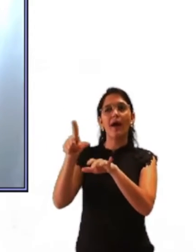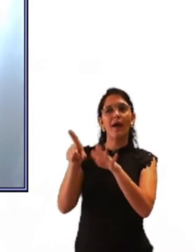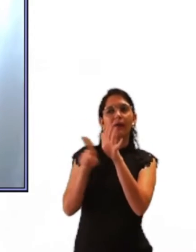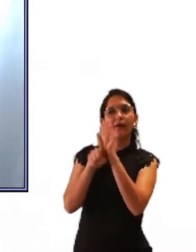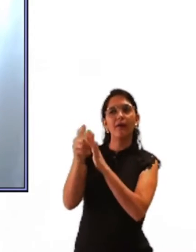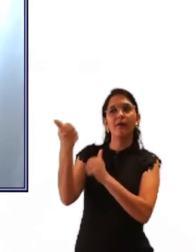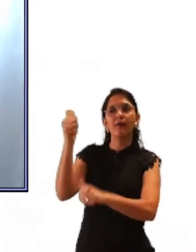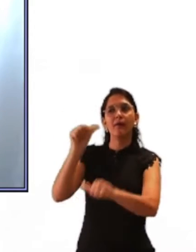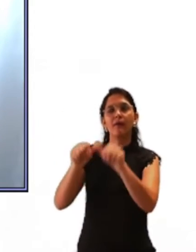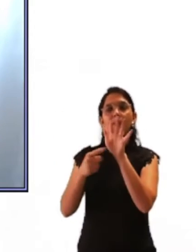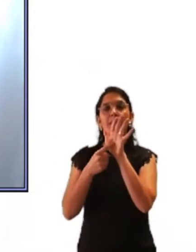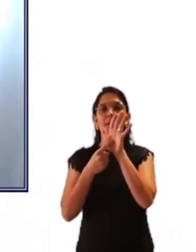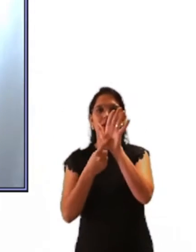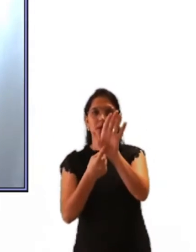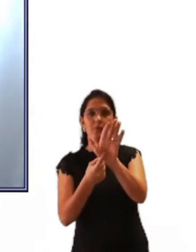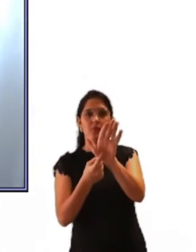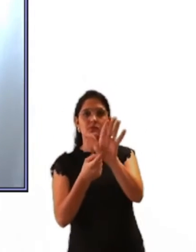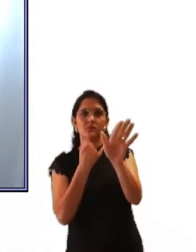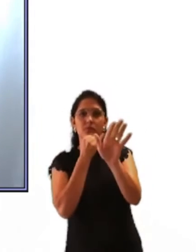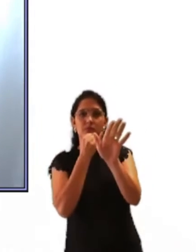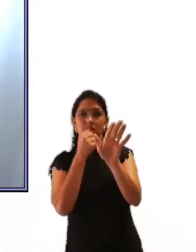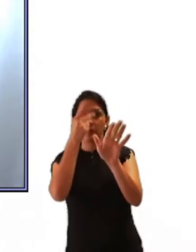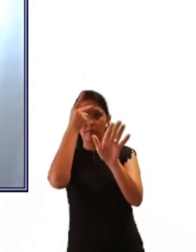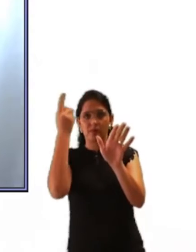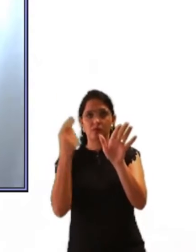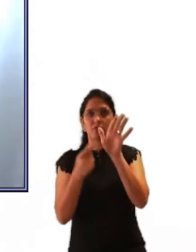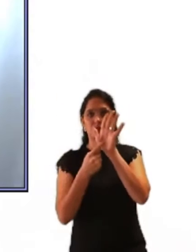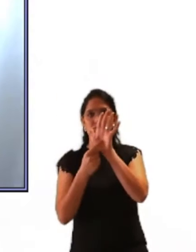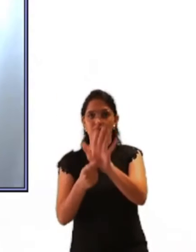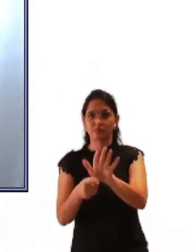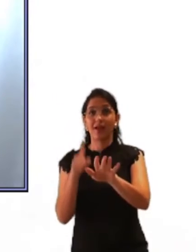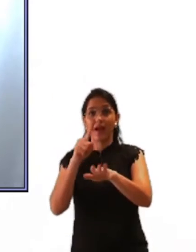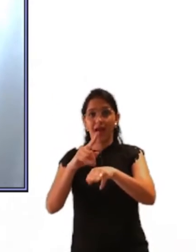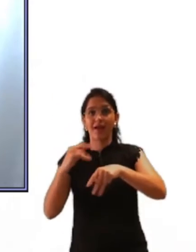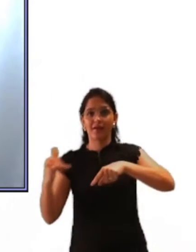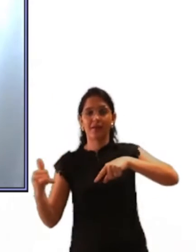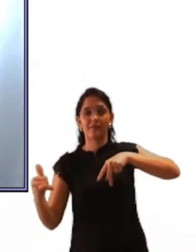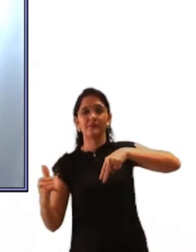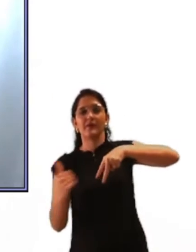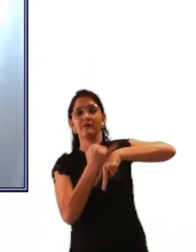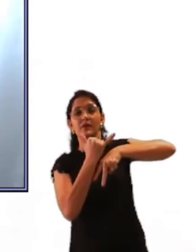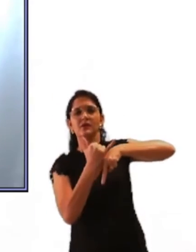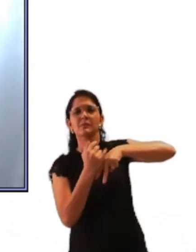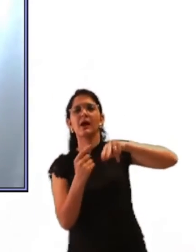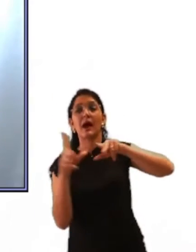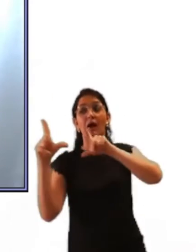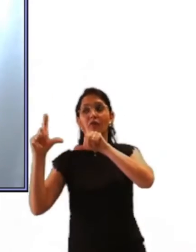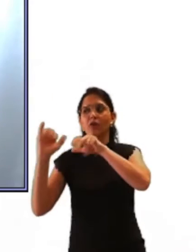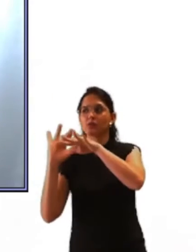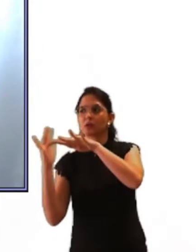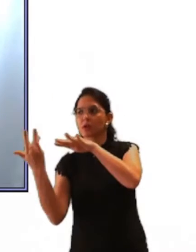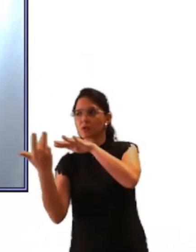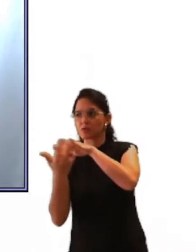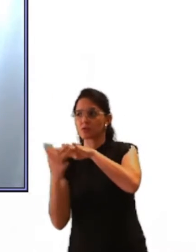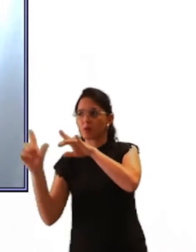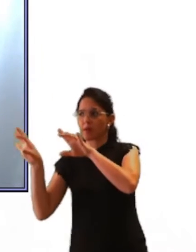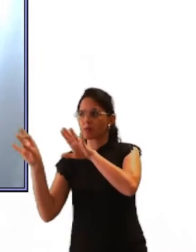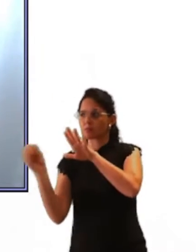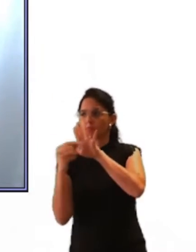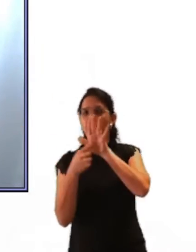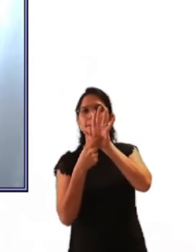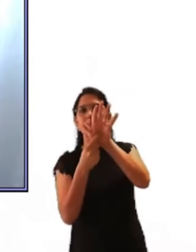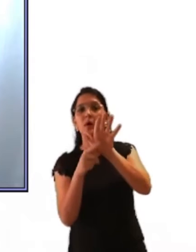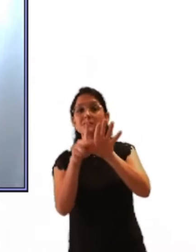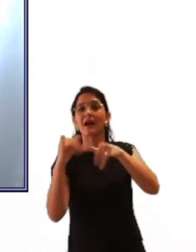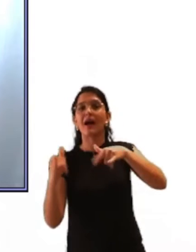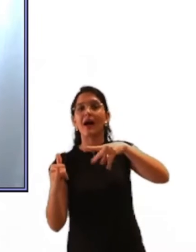e mostra para a pessoa, né, a vítima ali. Olha, é esse, né? Isso é show-up. Isso